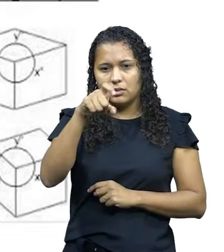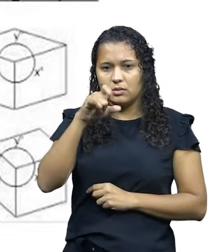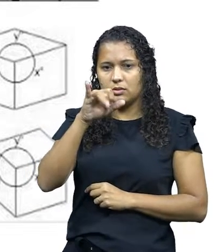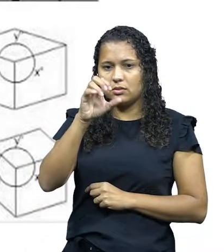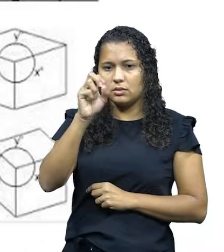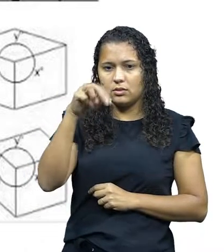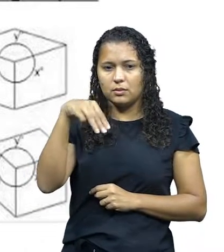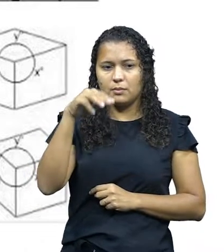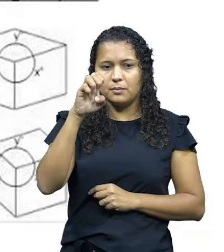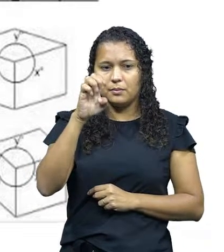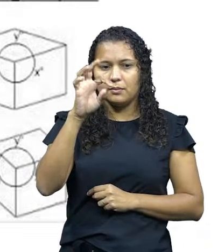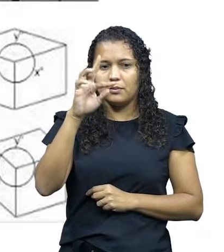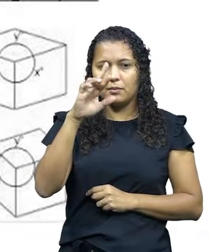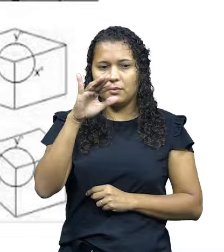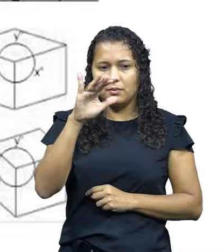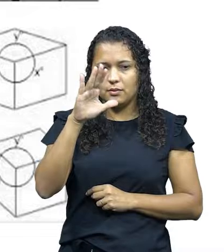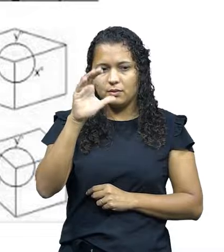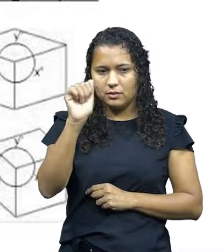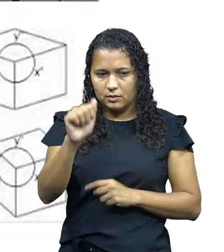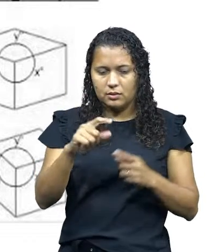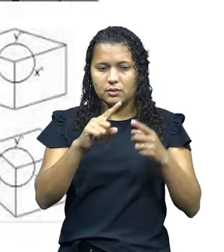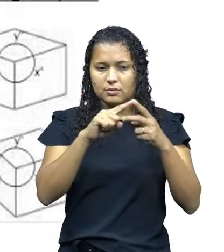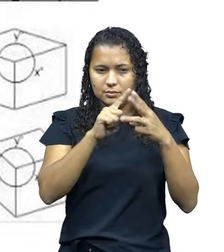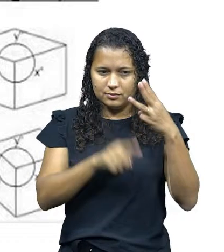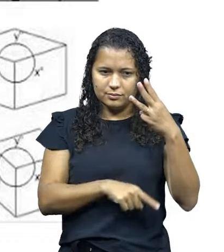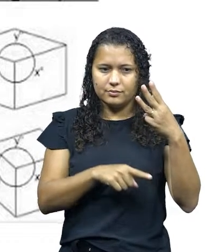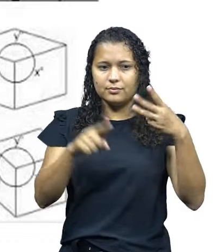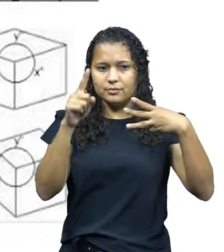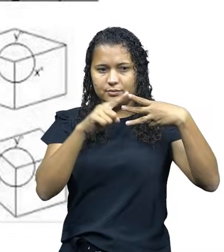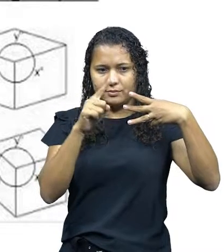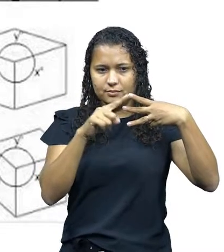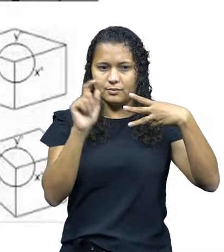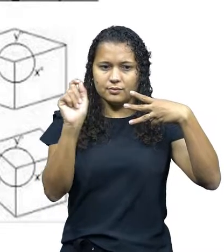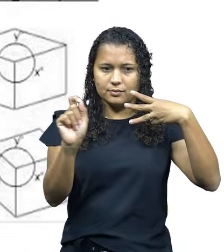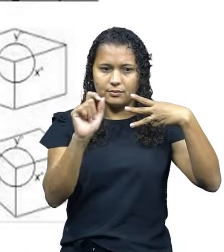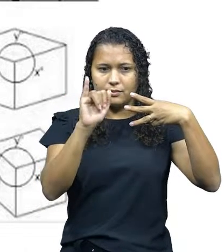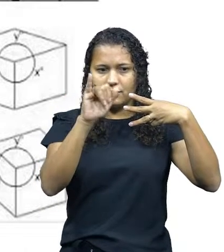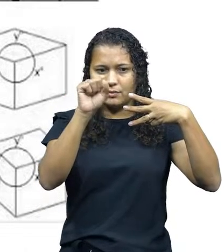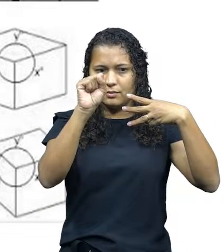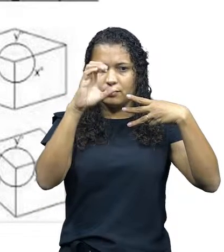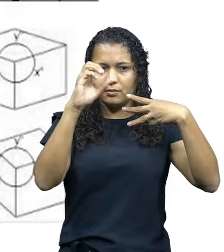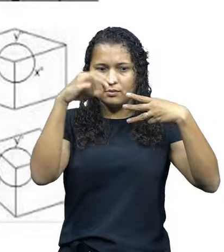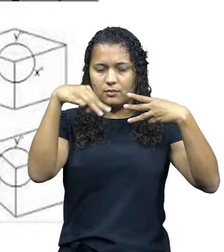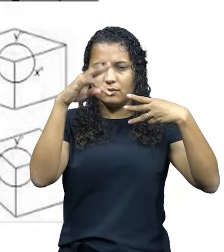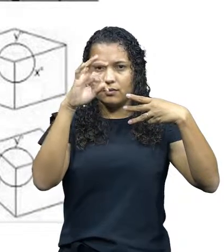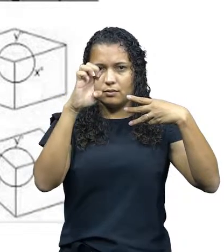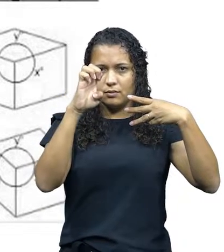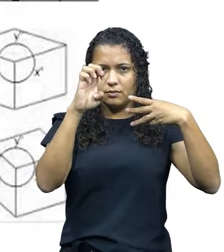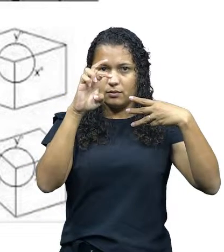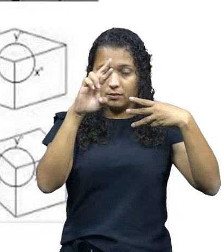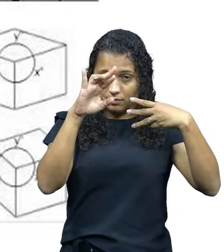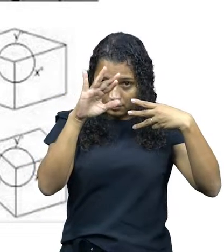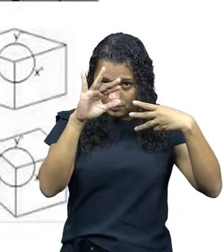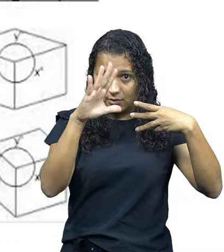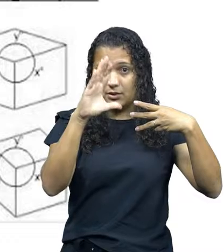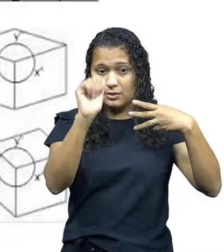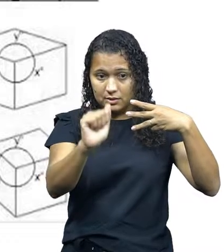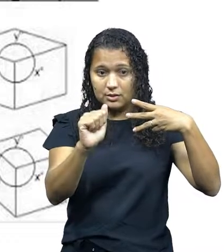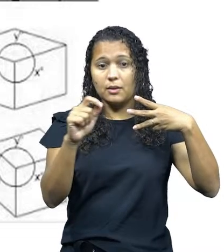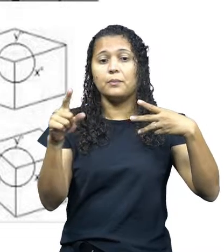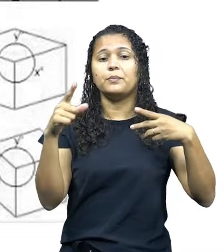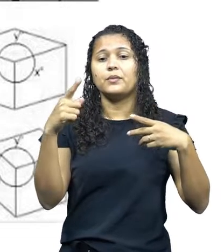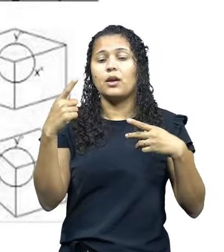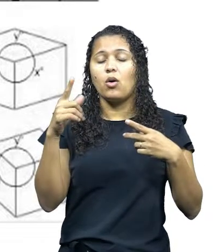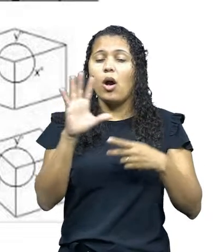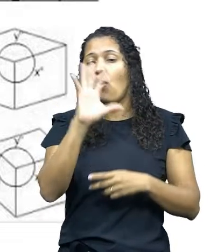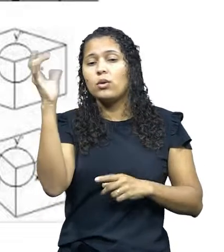é a isométrica, a dimétrica e a trimétrica. Na isométrica, quando os três eixos,